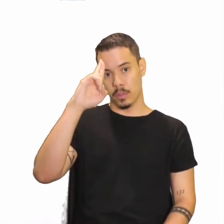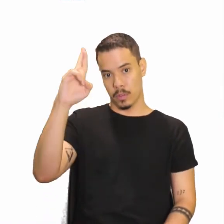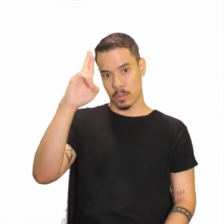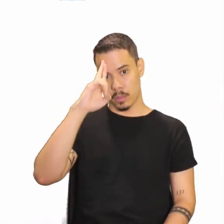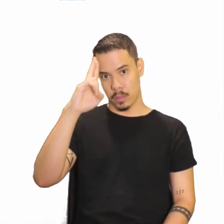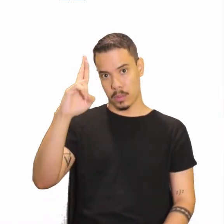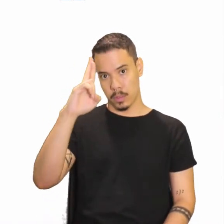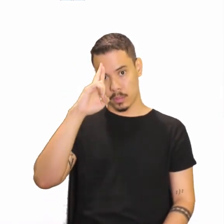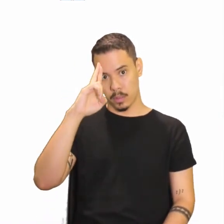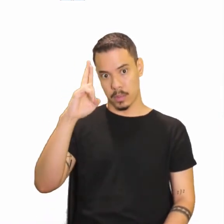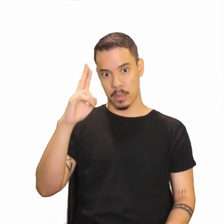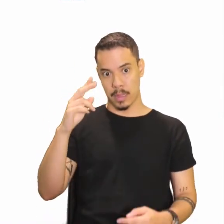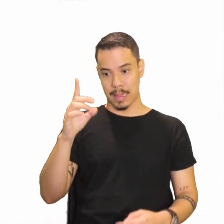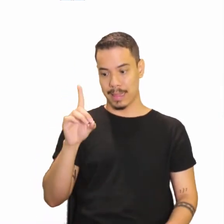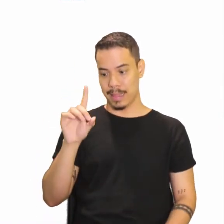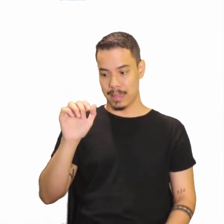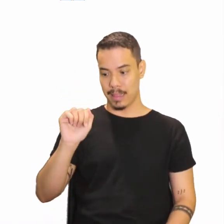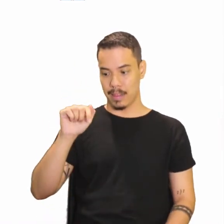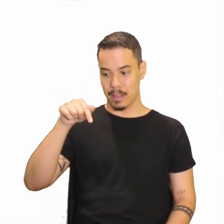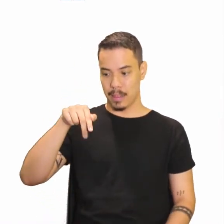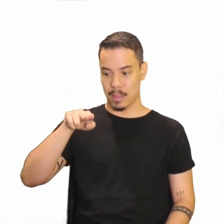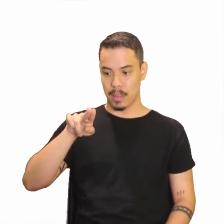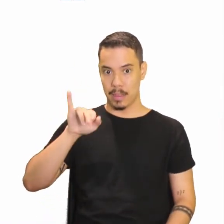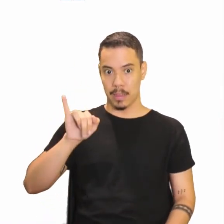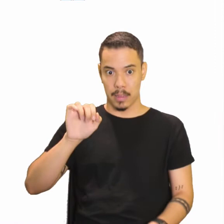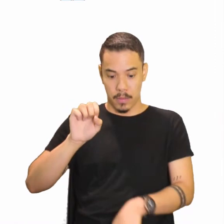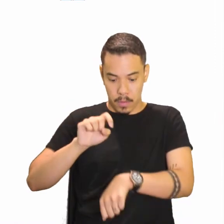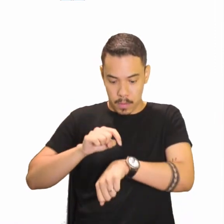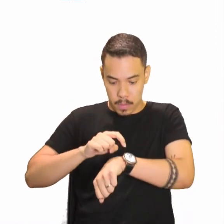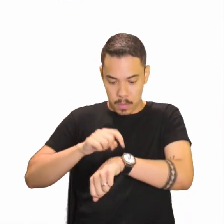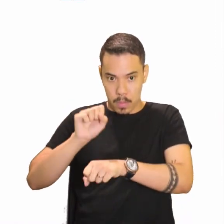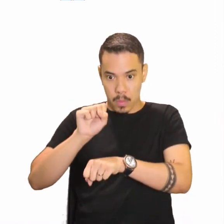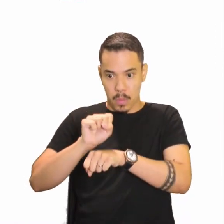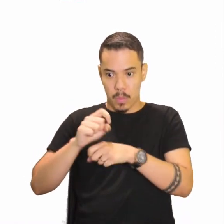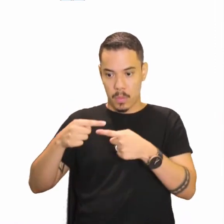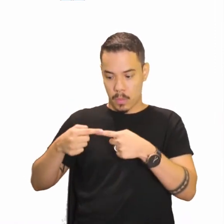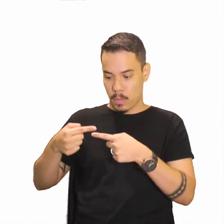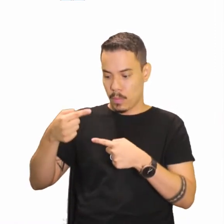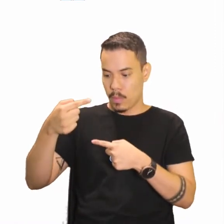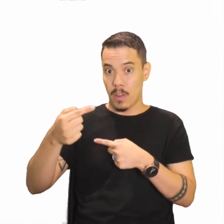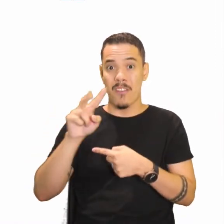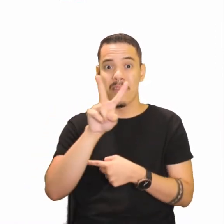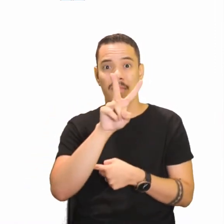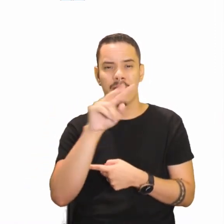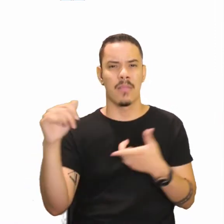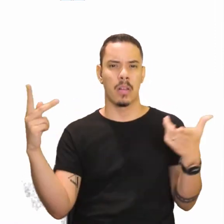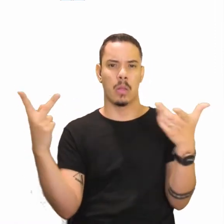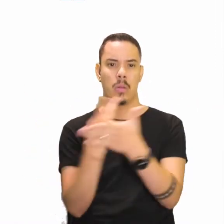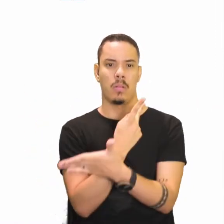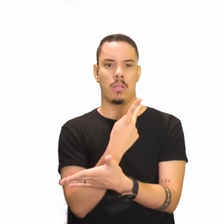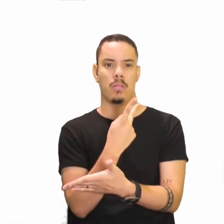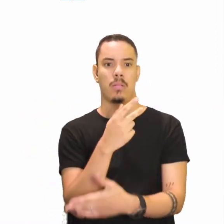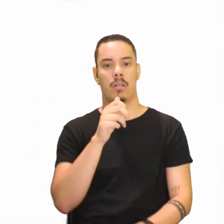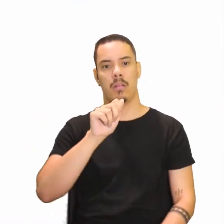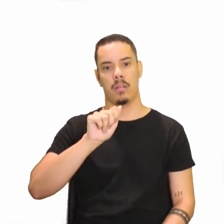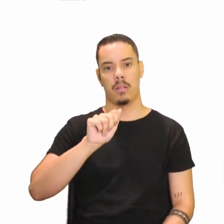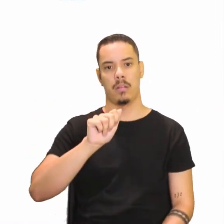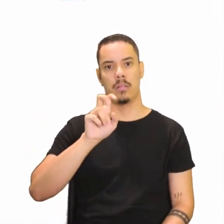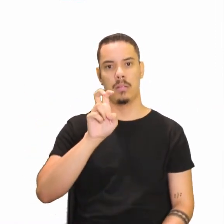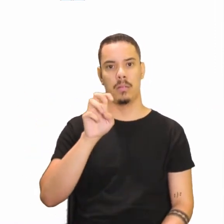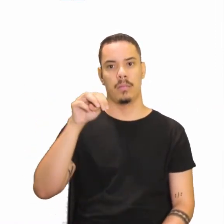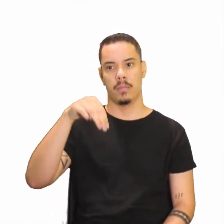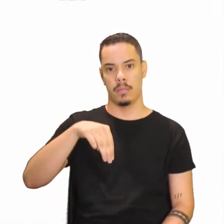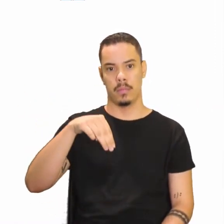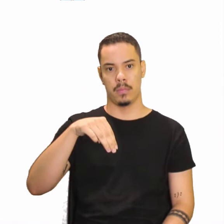minutos. Daqui a, ó, você não percebe que vai ser uma coisa que ainda vai acontecer? Então, vamos dizer